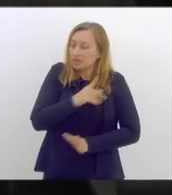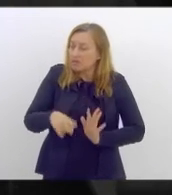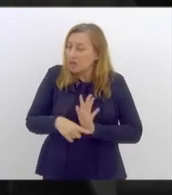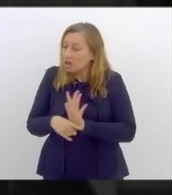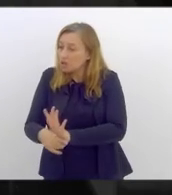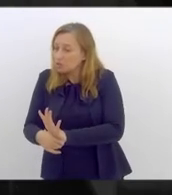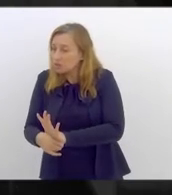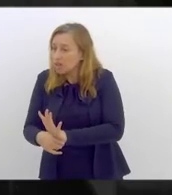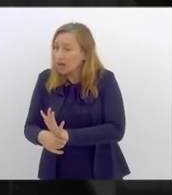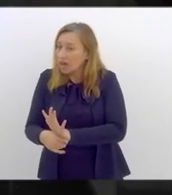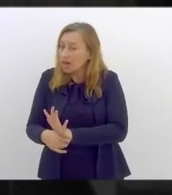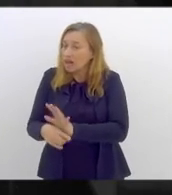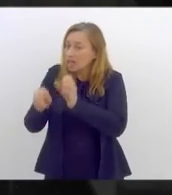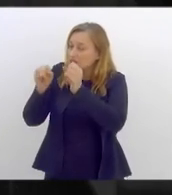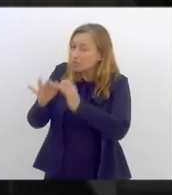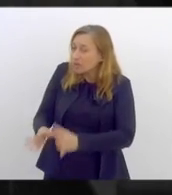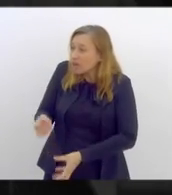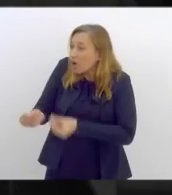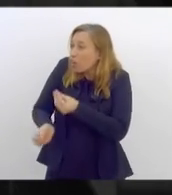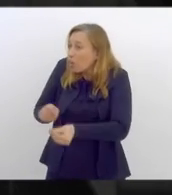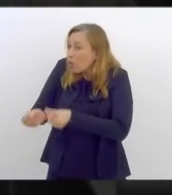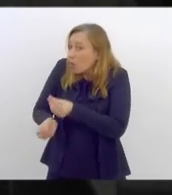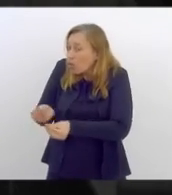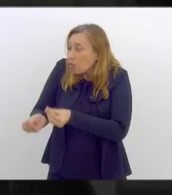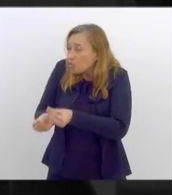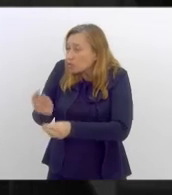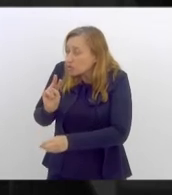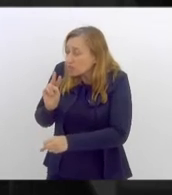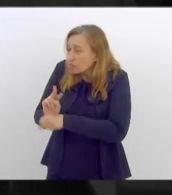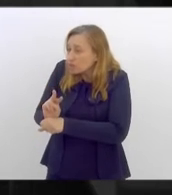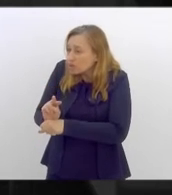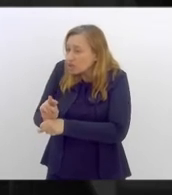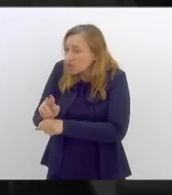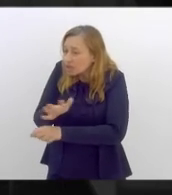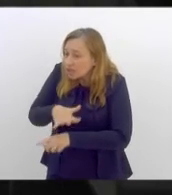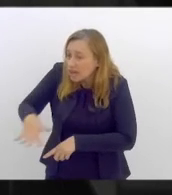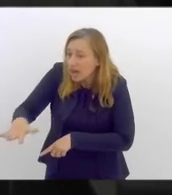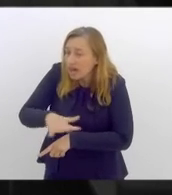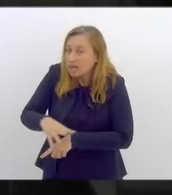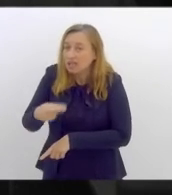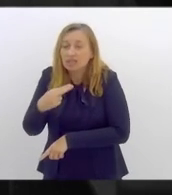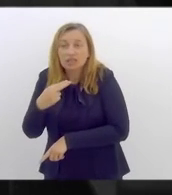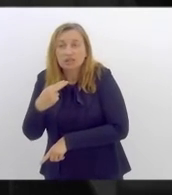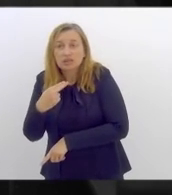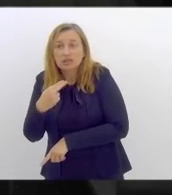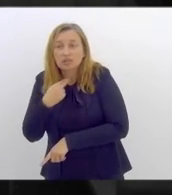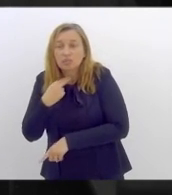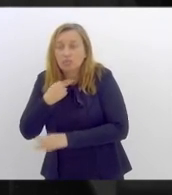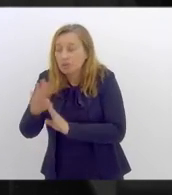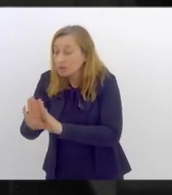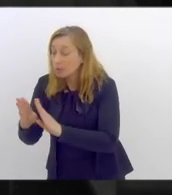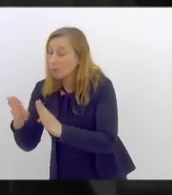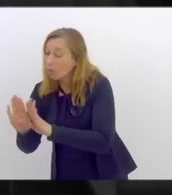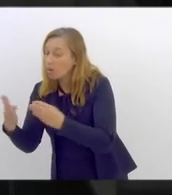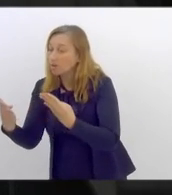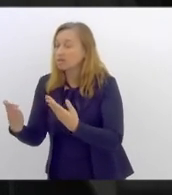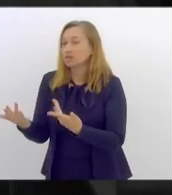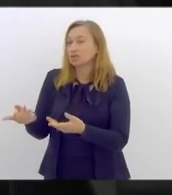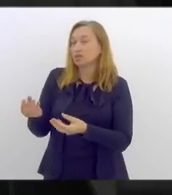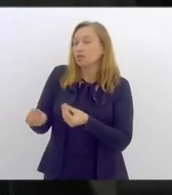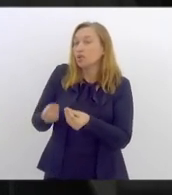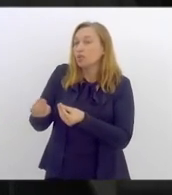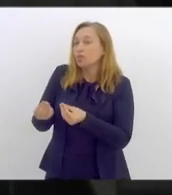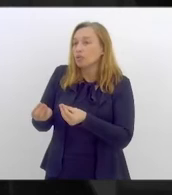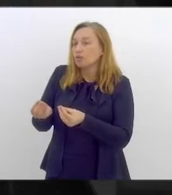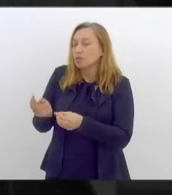para dizer como se rastejar como se proteger atrás de áreas que não podem ser portas que as portas são vulneráveis como se proteger atrás de